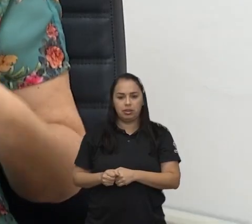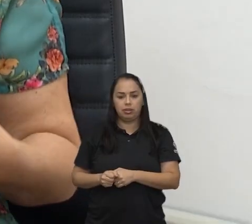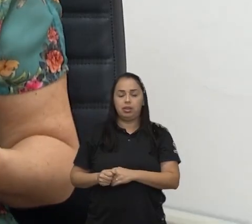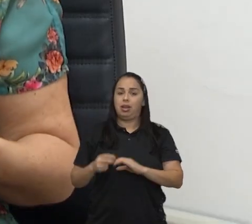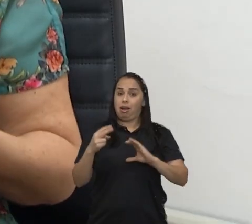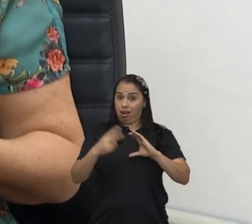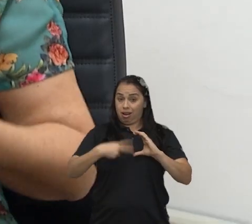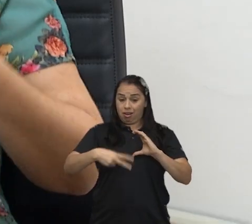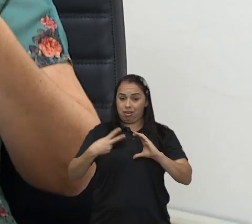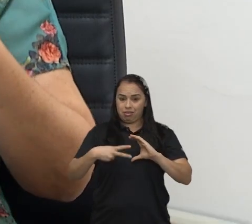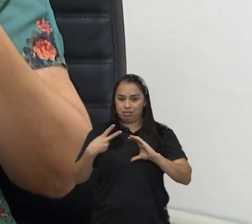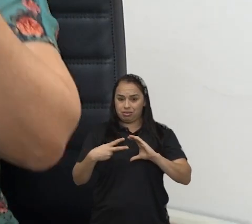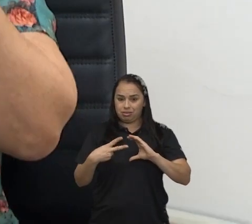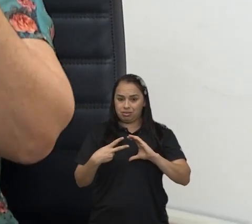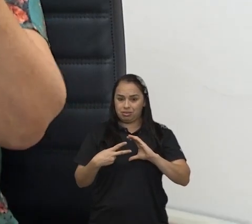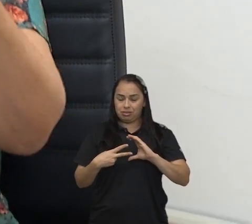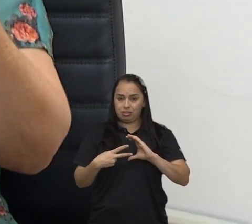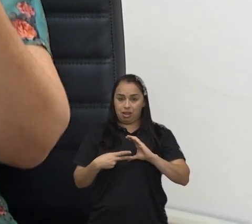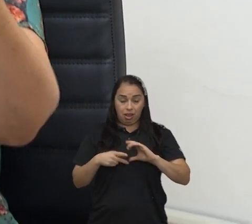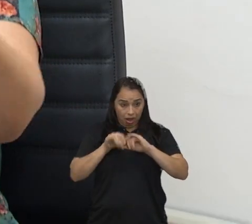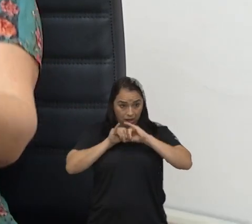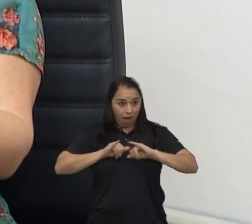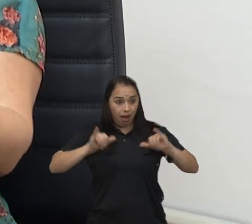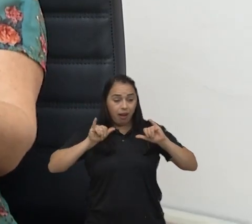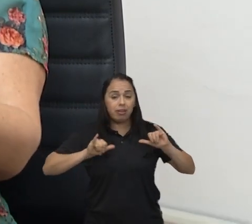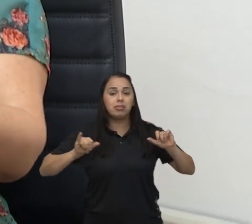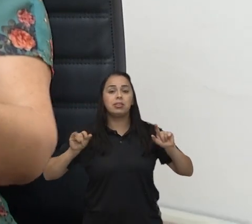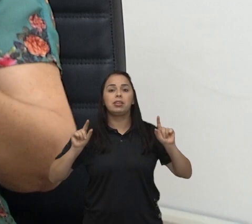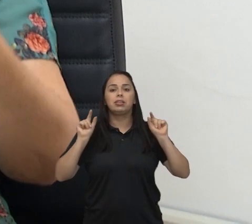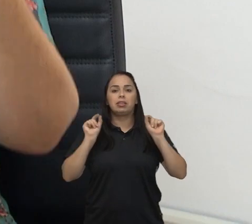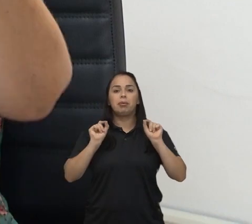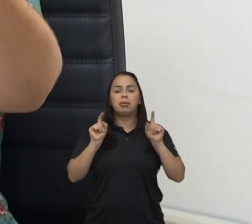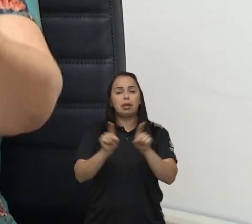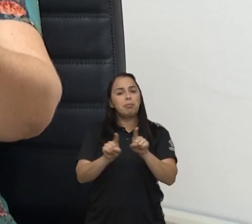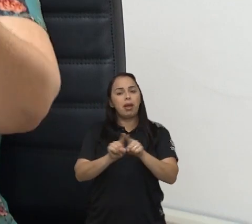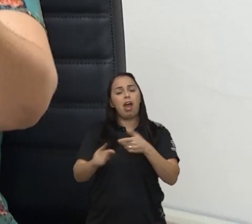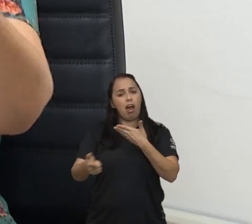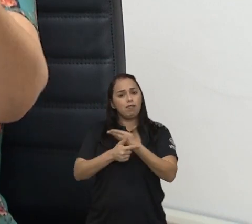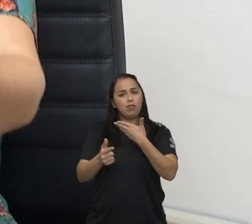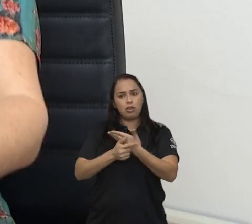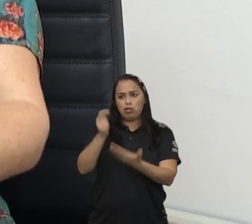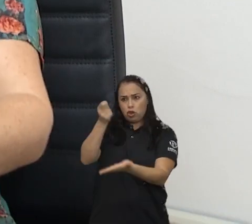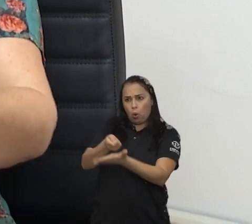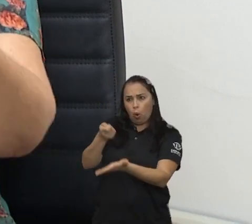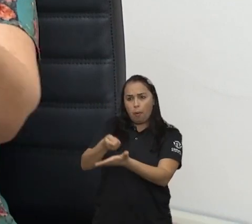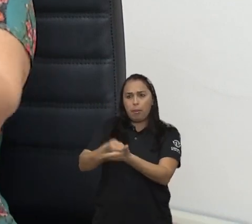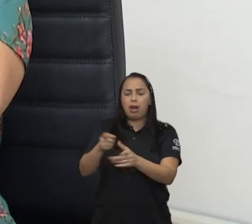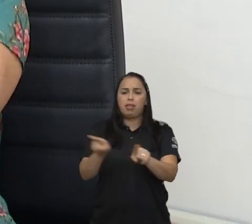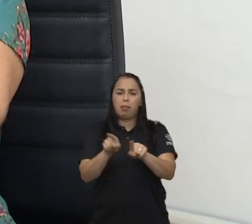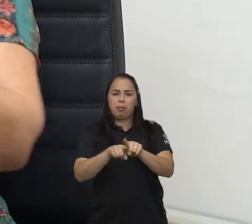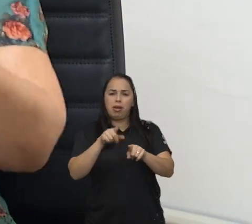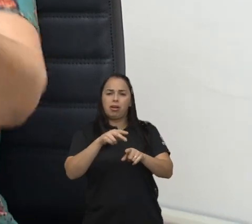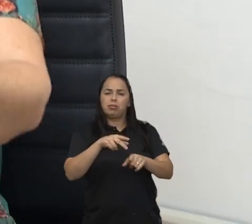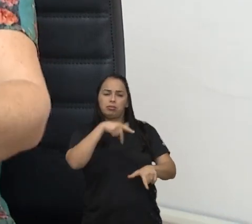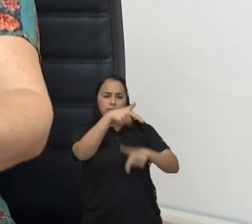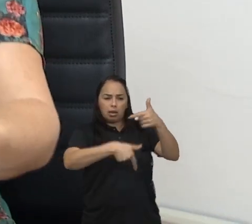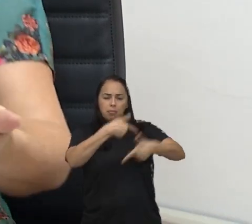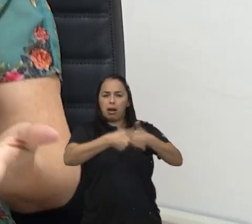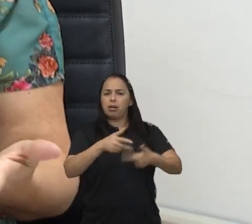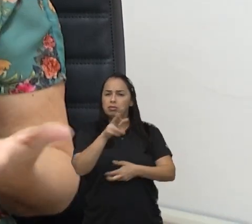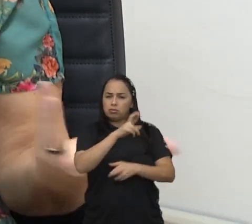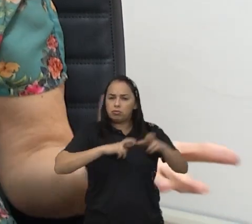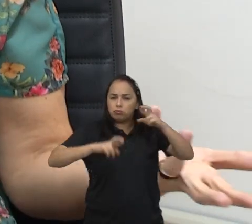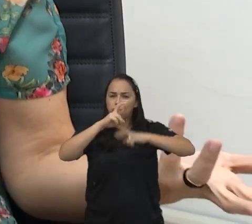A Câmara, além de ser porta-voz, é aquela que vai cobrar mesmo, fiscalizar o serviço e